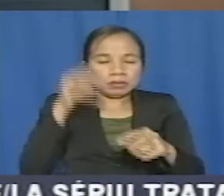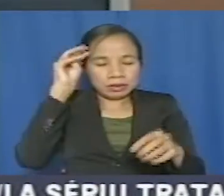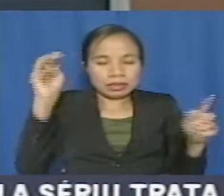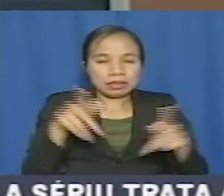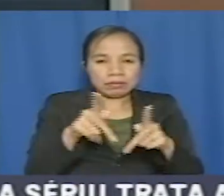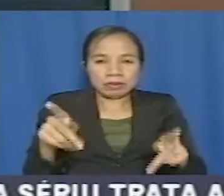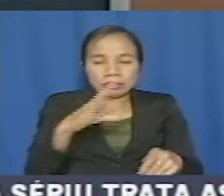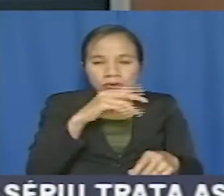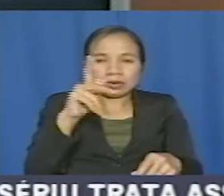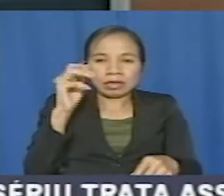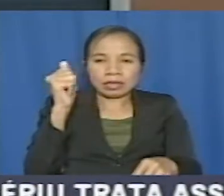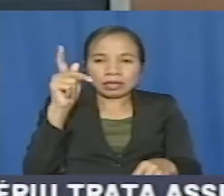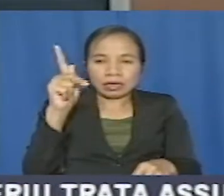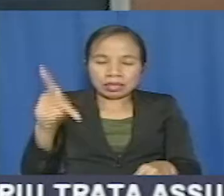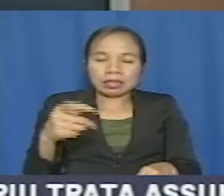be.